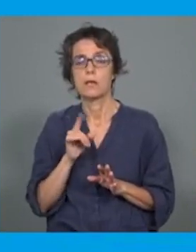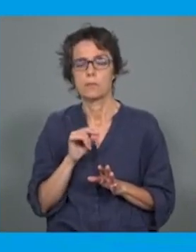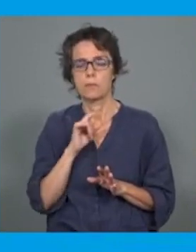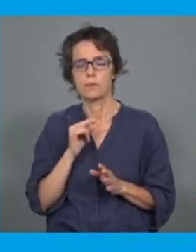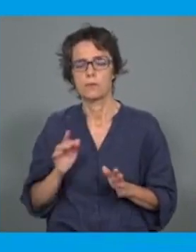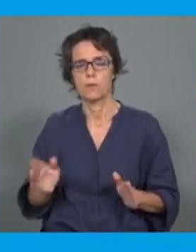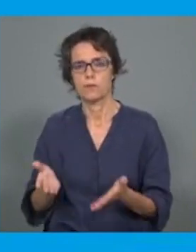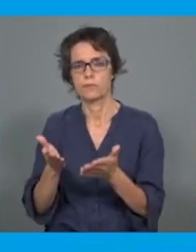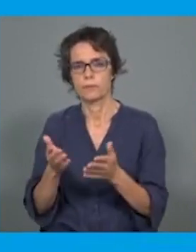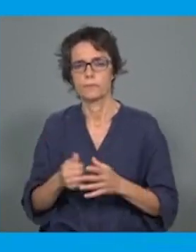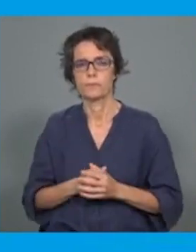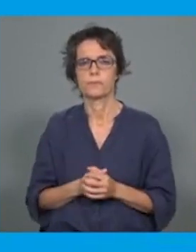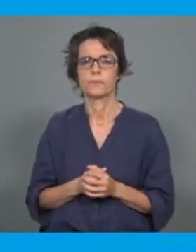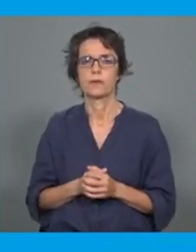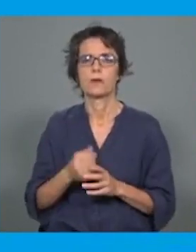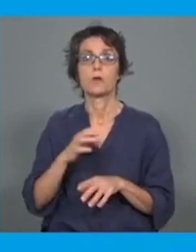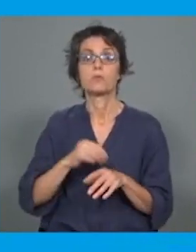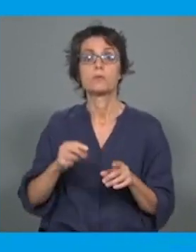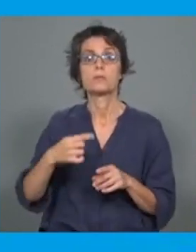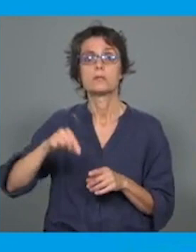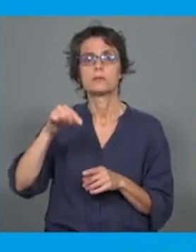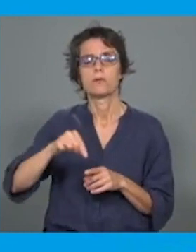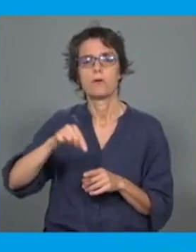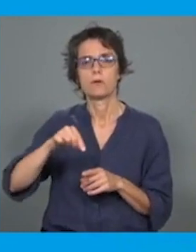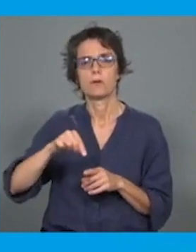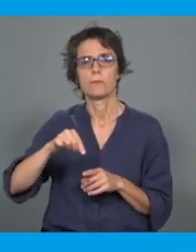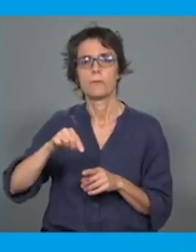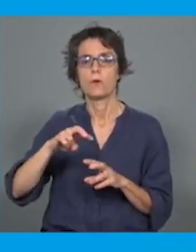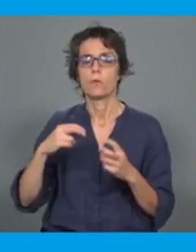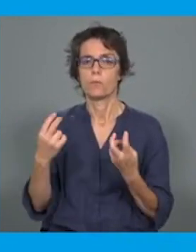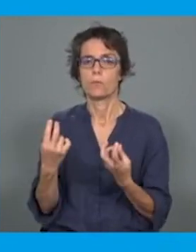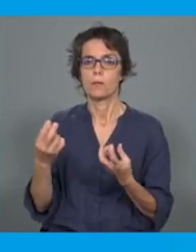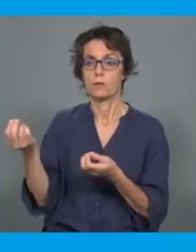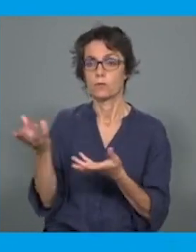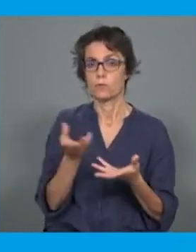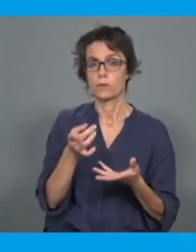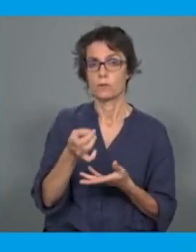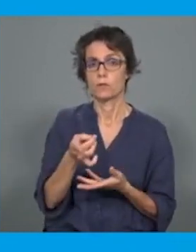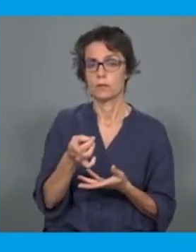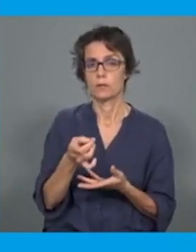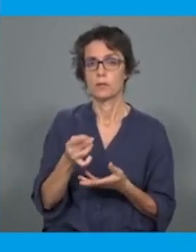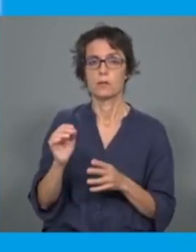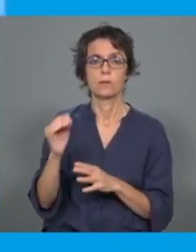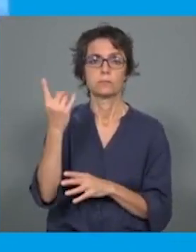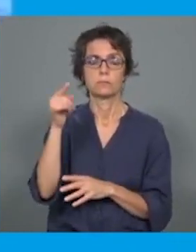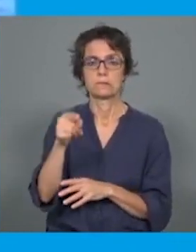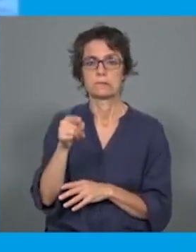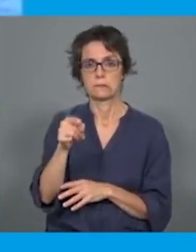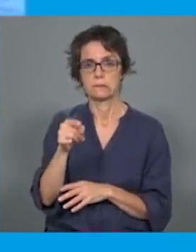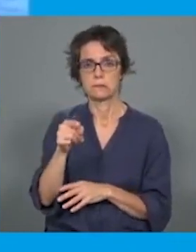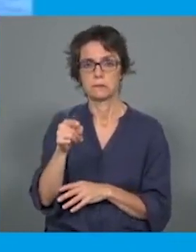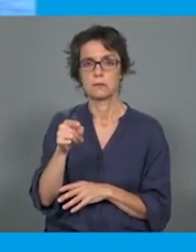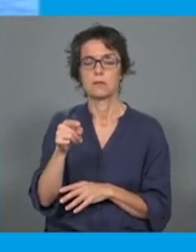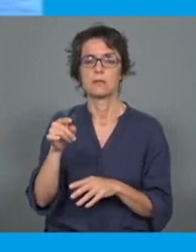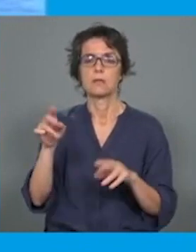temos um painel convidado para este colóquio. Desde logo, o primeiro tema do painel é